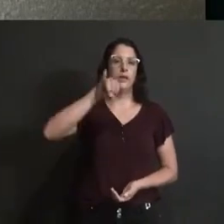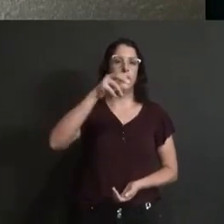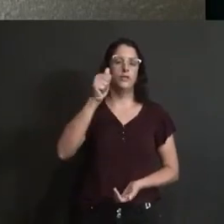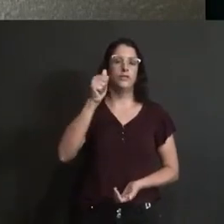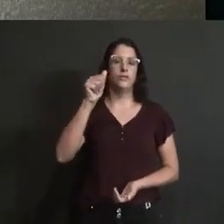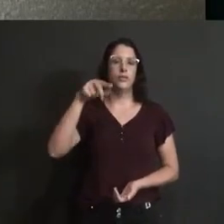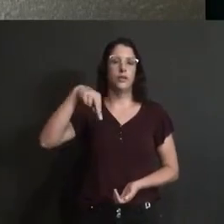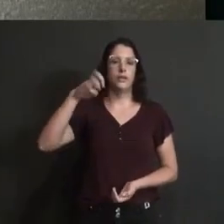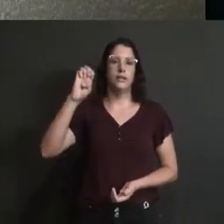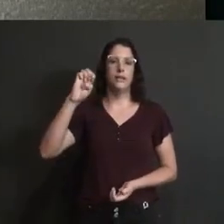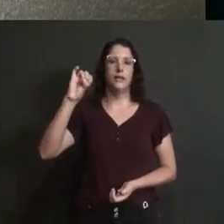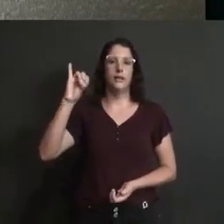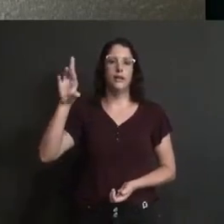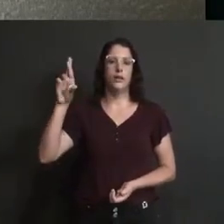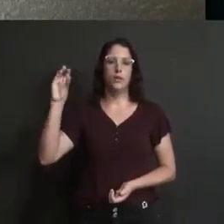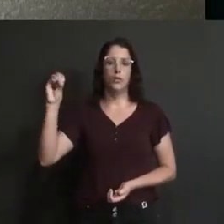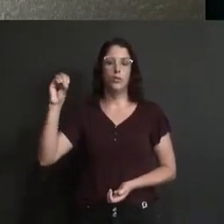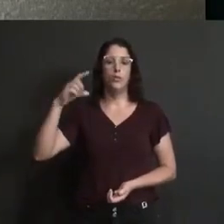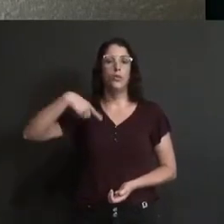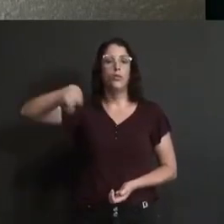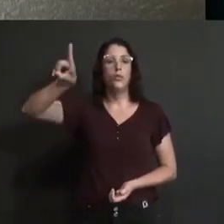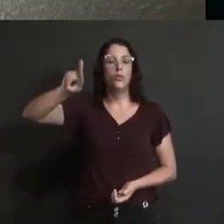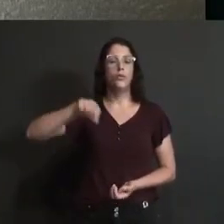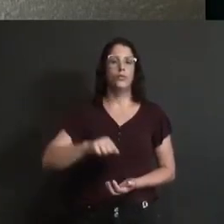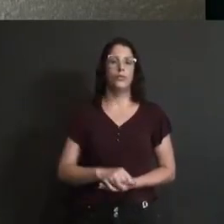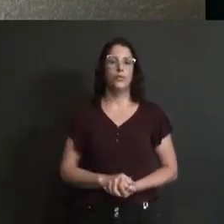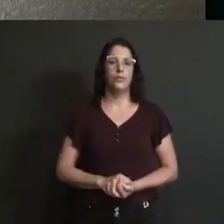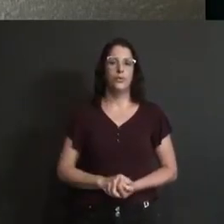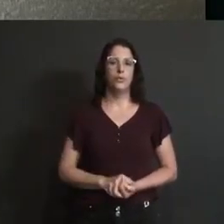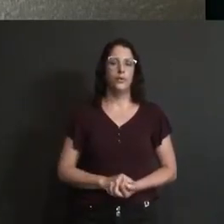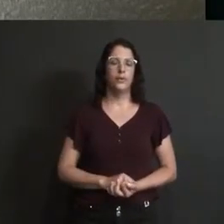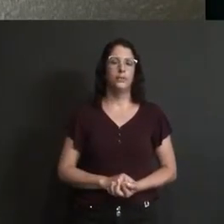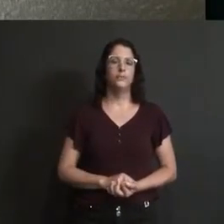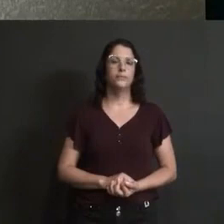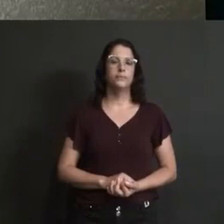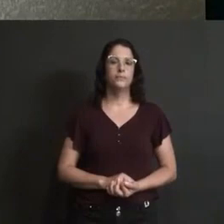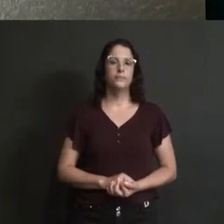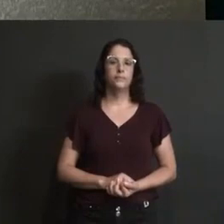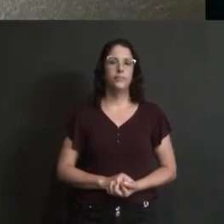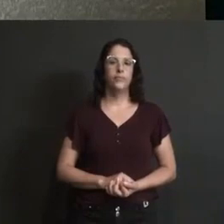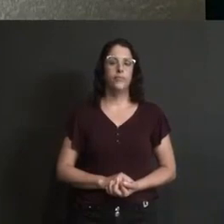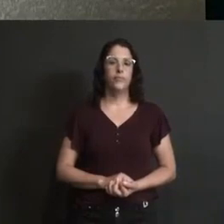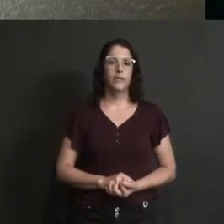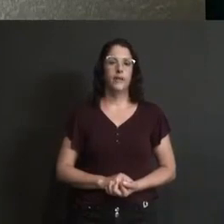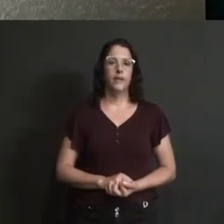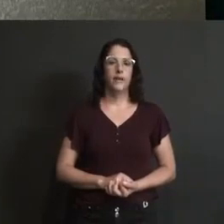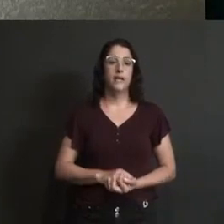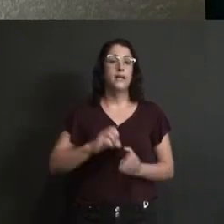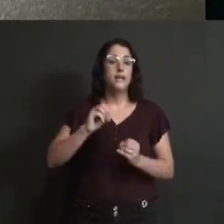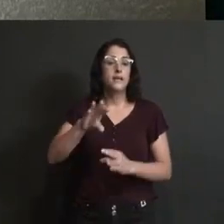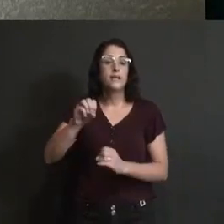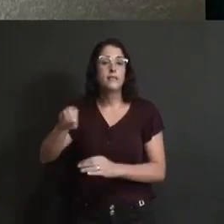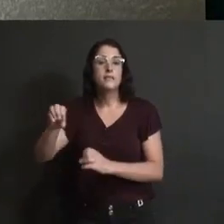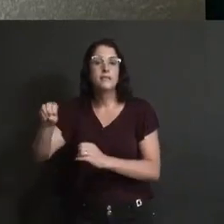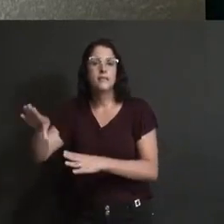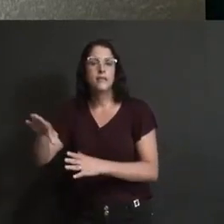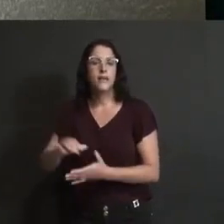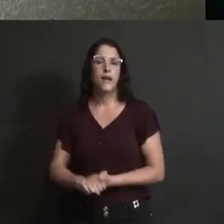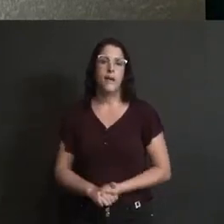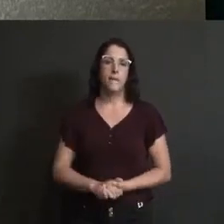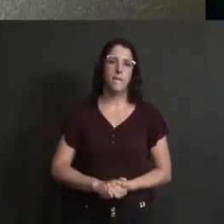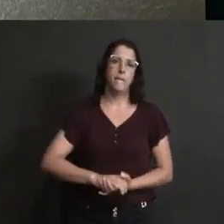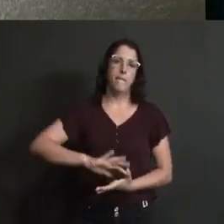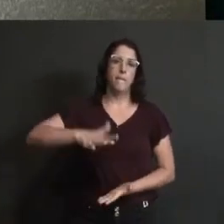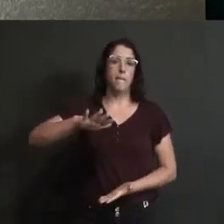mestre Andréia, foram para São Paulo, para o Rio, falar numa igreja, para mais de